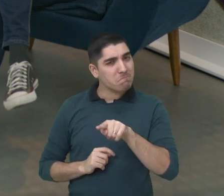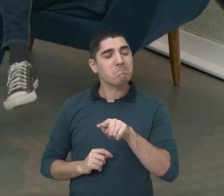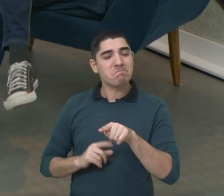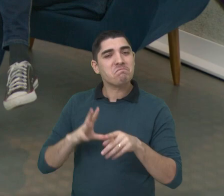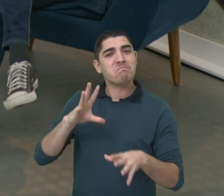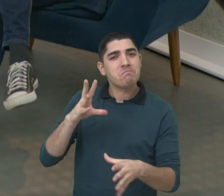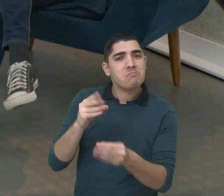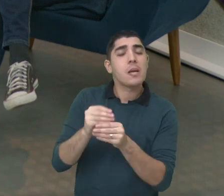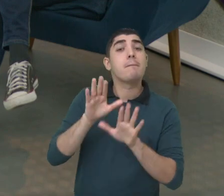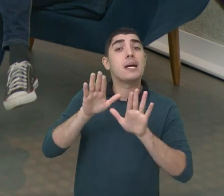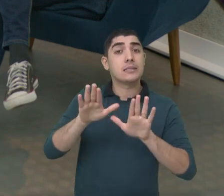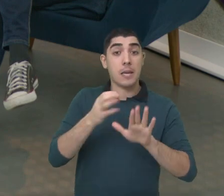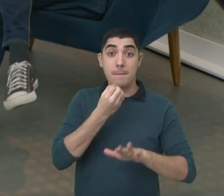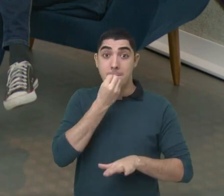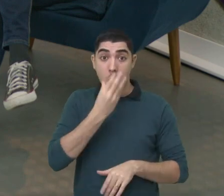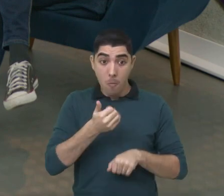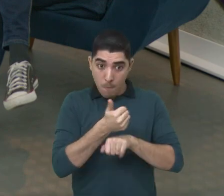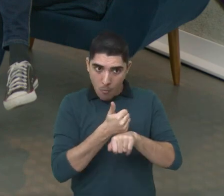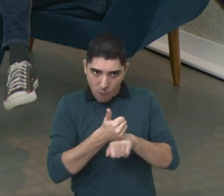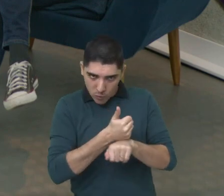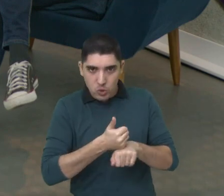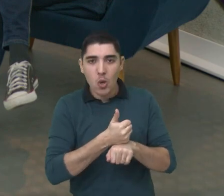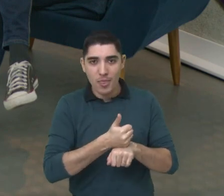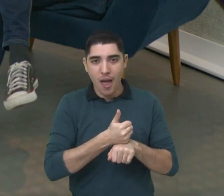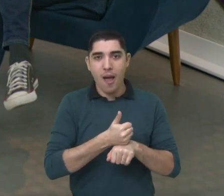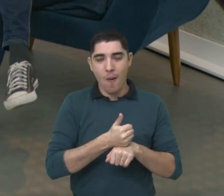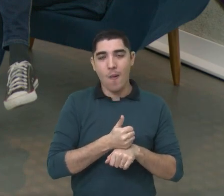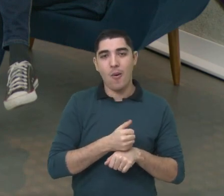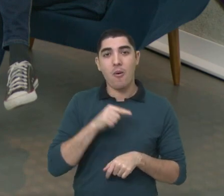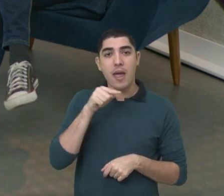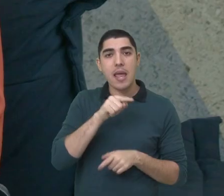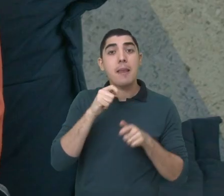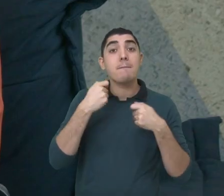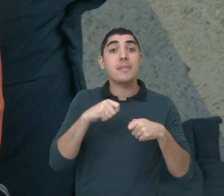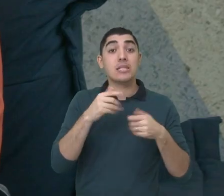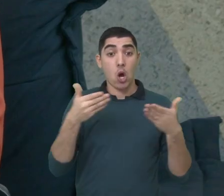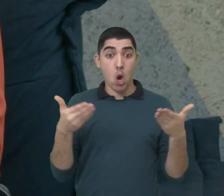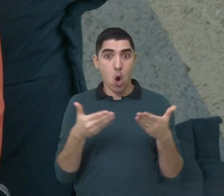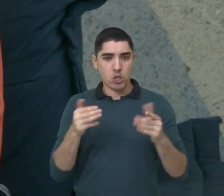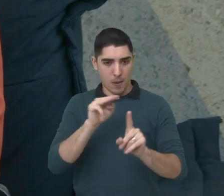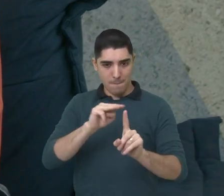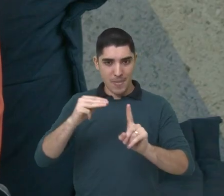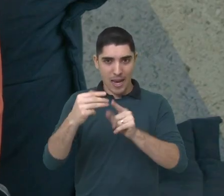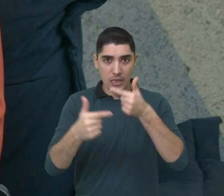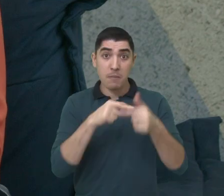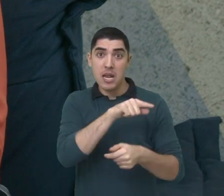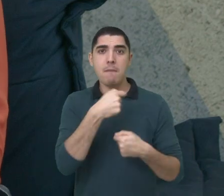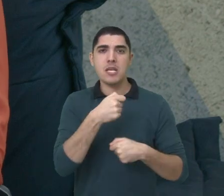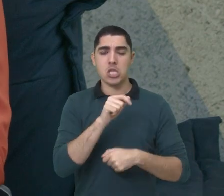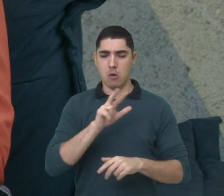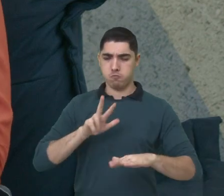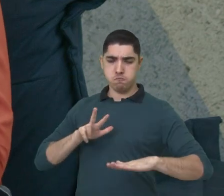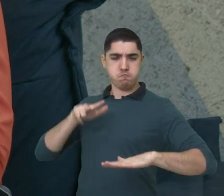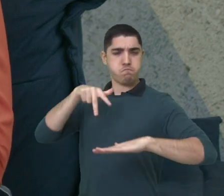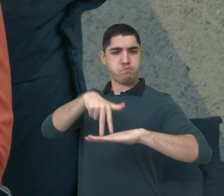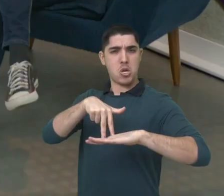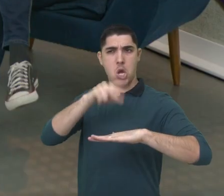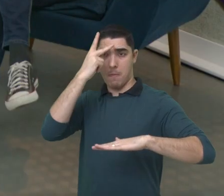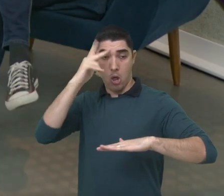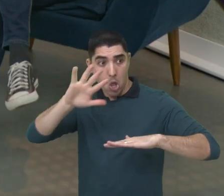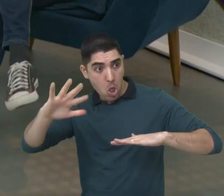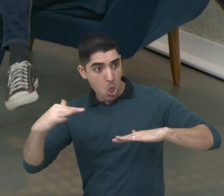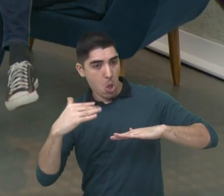para ser um bom corretor, o que, na sua opinião, para ele se destacar no mercado hoje, o que ele precisa?